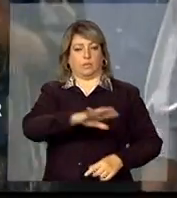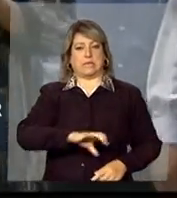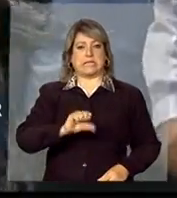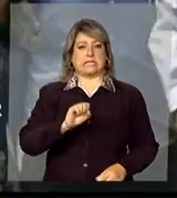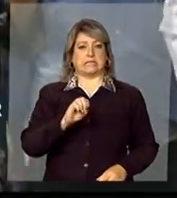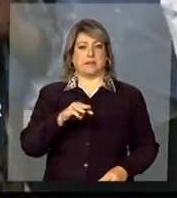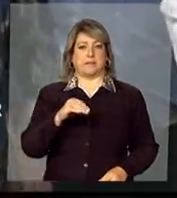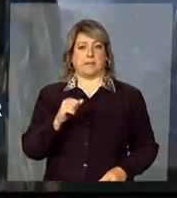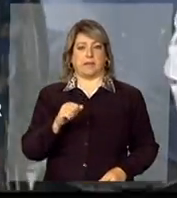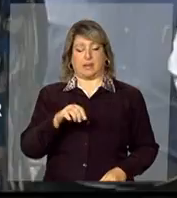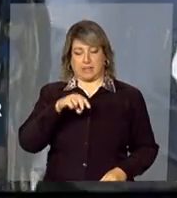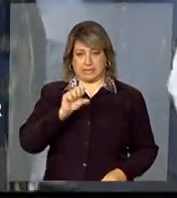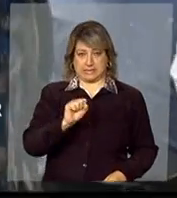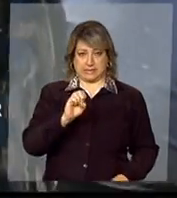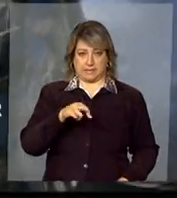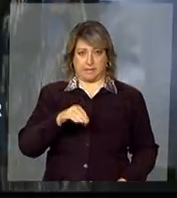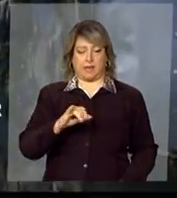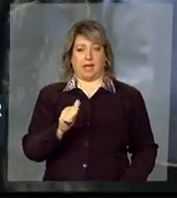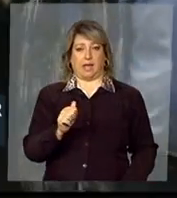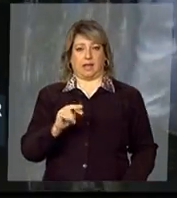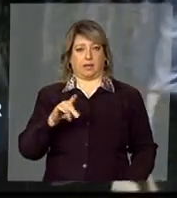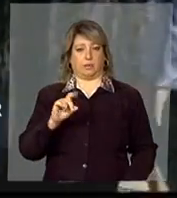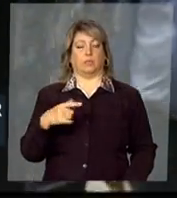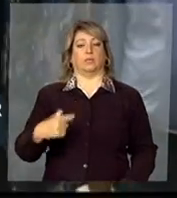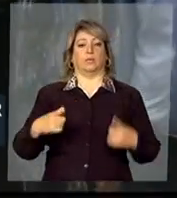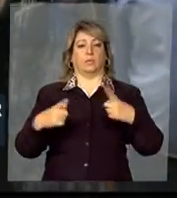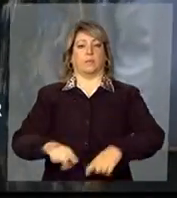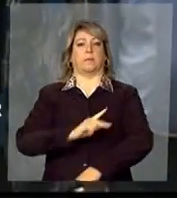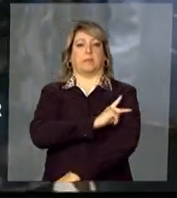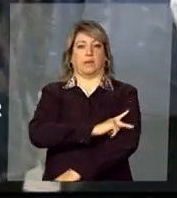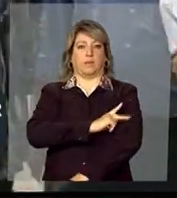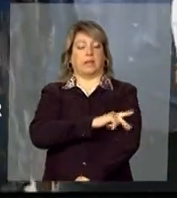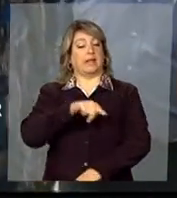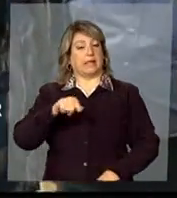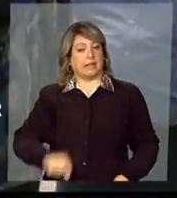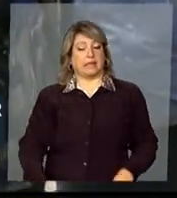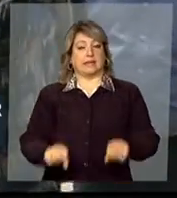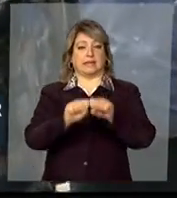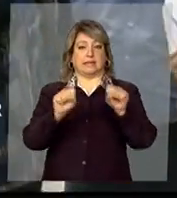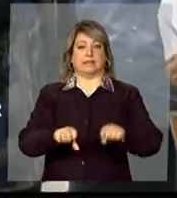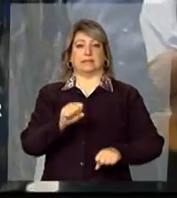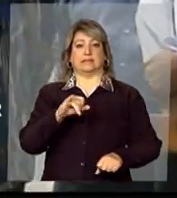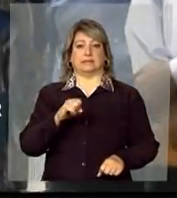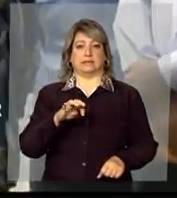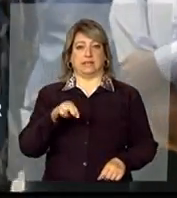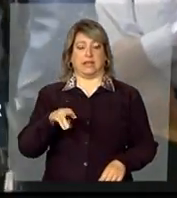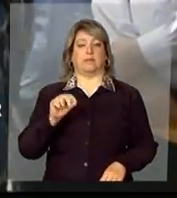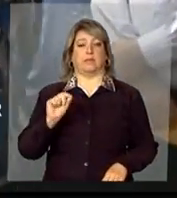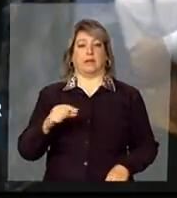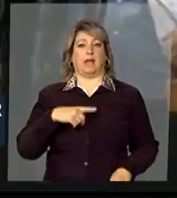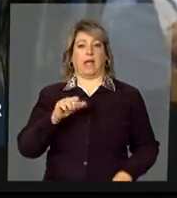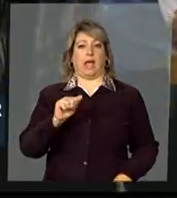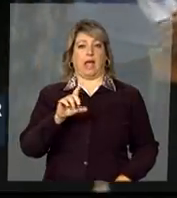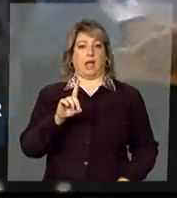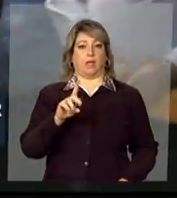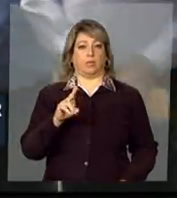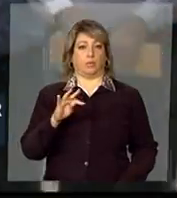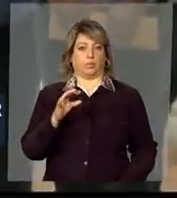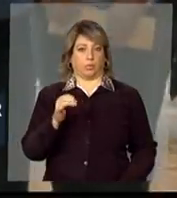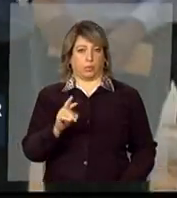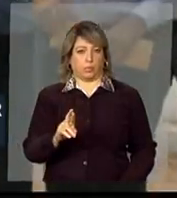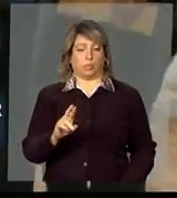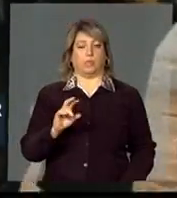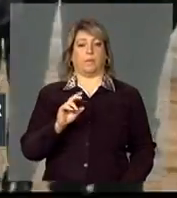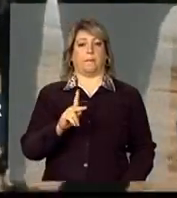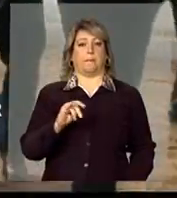do Piauí. O sistema adutor de Piaus 1 deve atender a cerca de